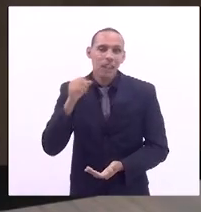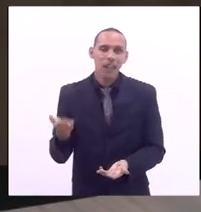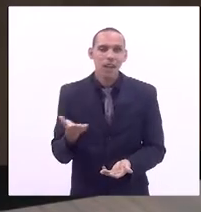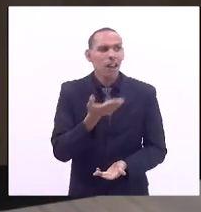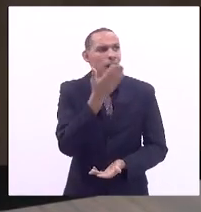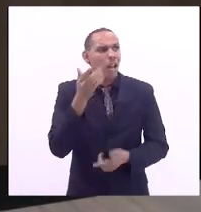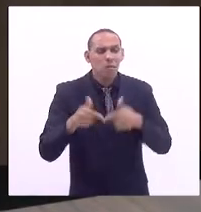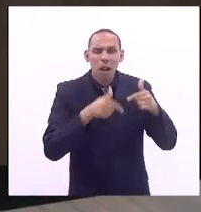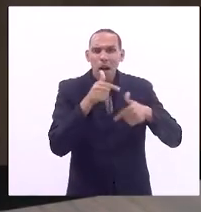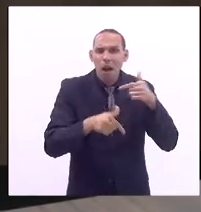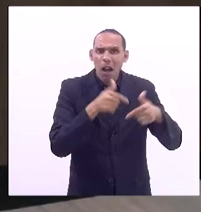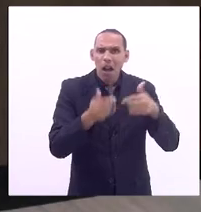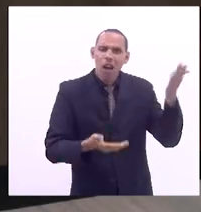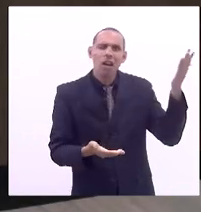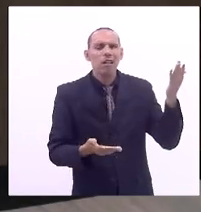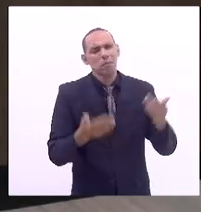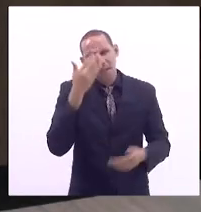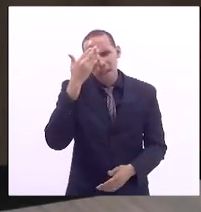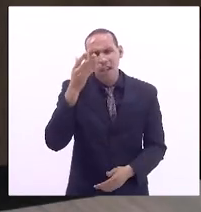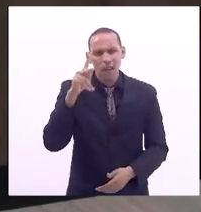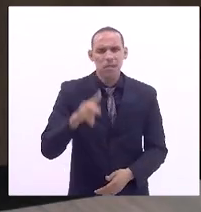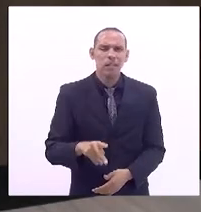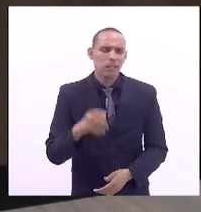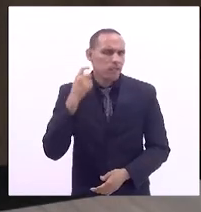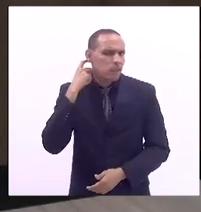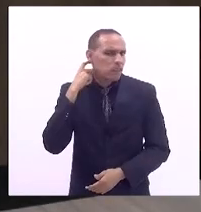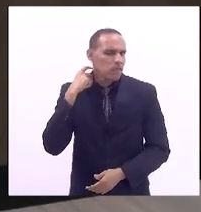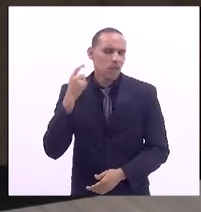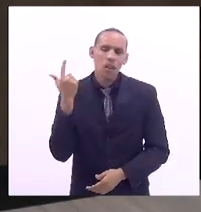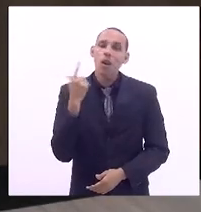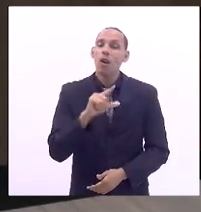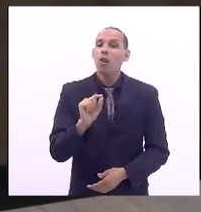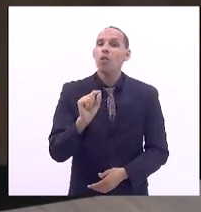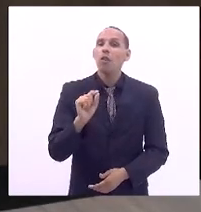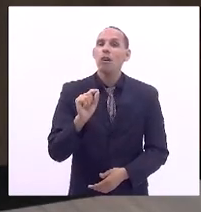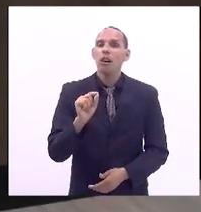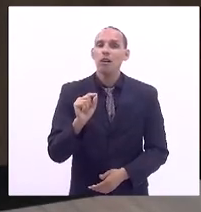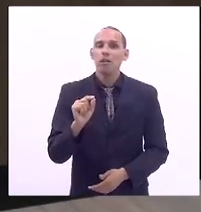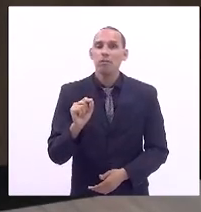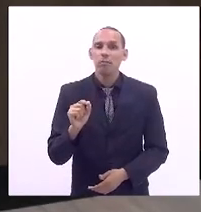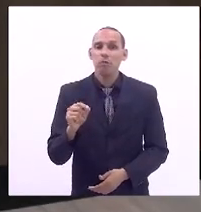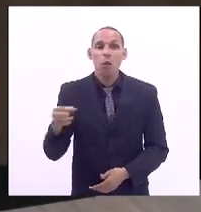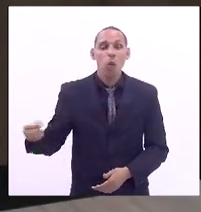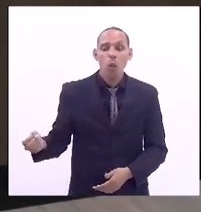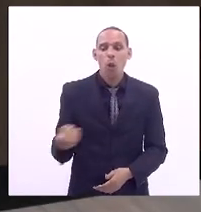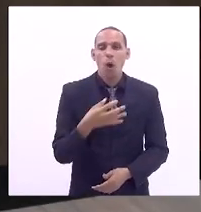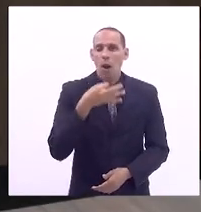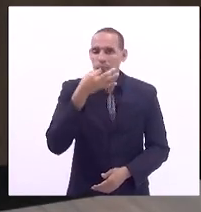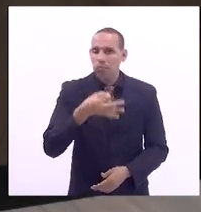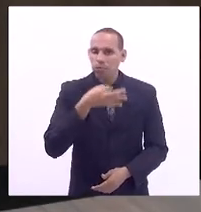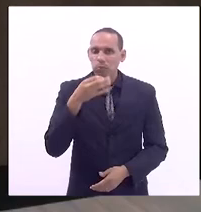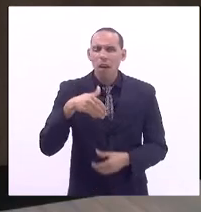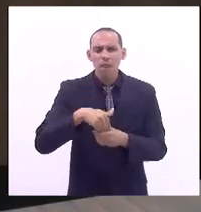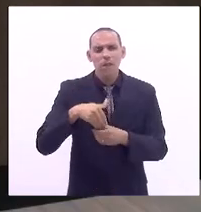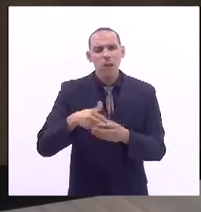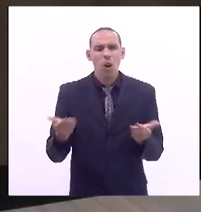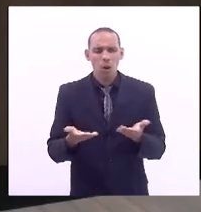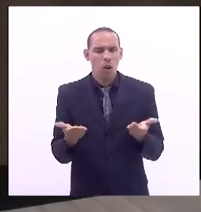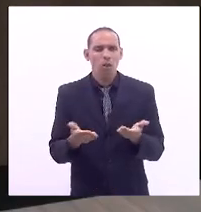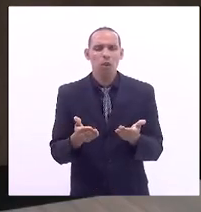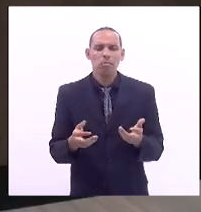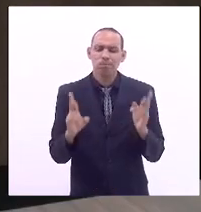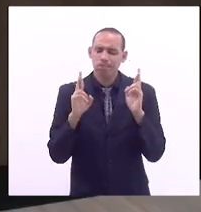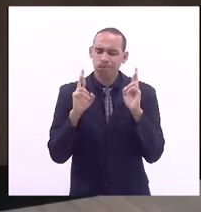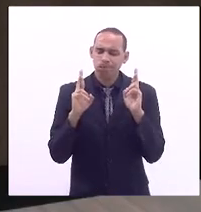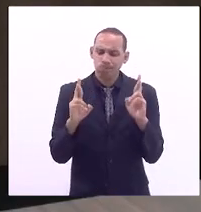trabalhar a correr atrás portanto obrigado a vossa excelência' e conseguiu um feito o novo parecia voltar tudo hoje vamos